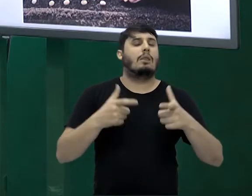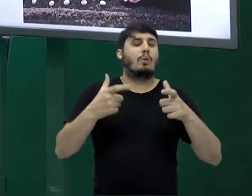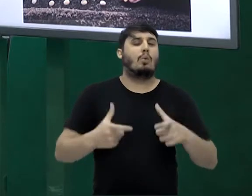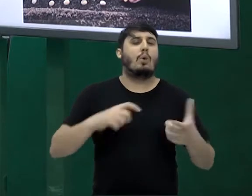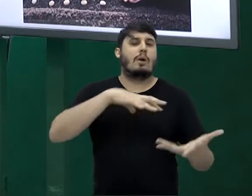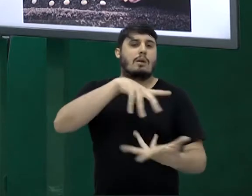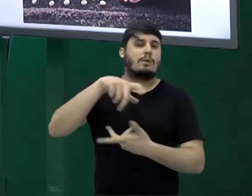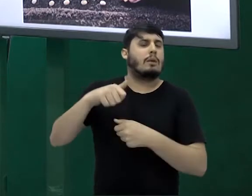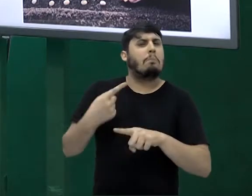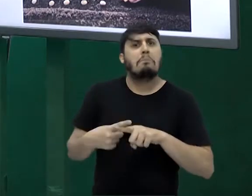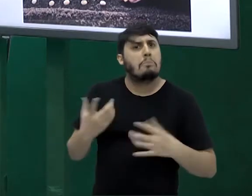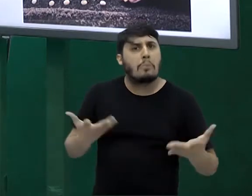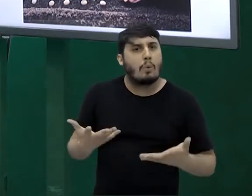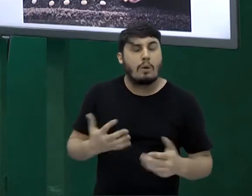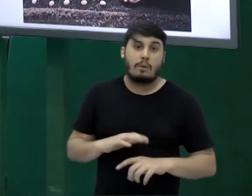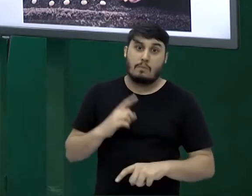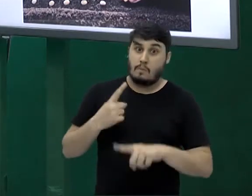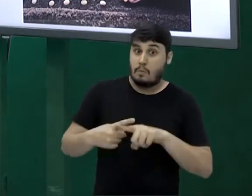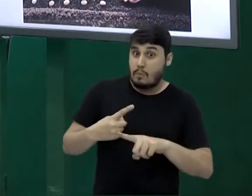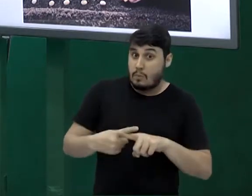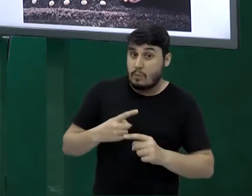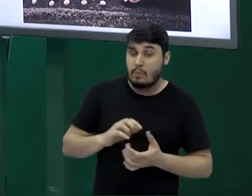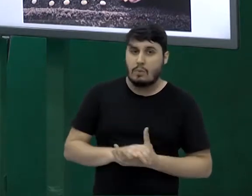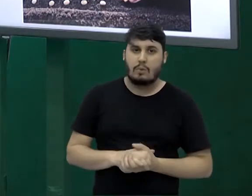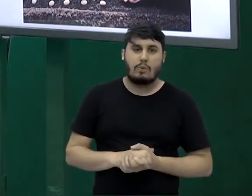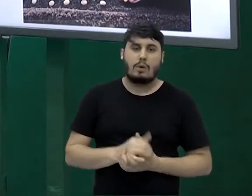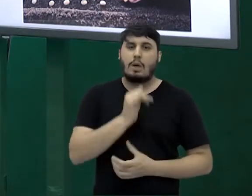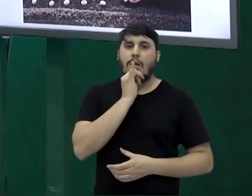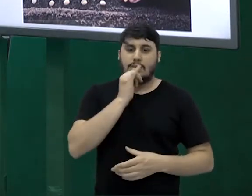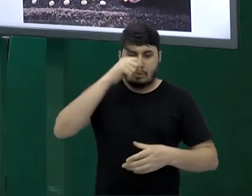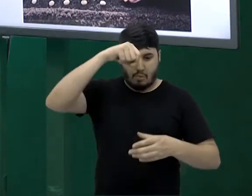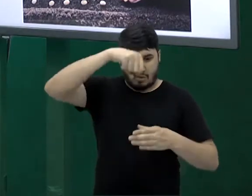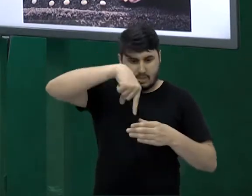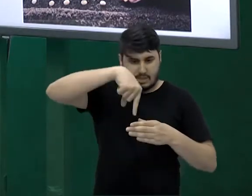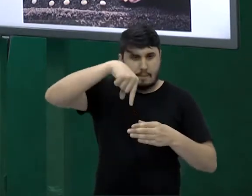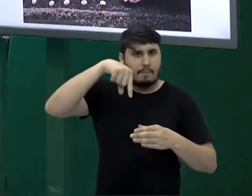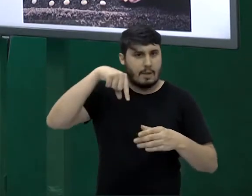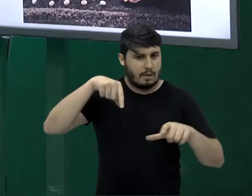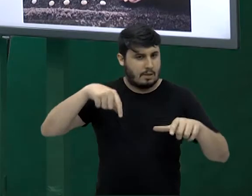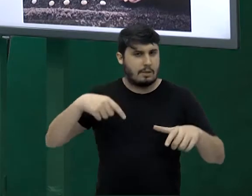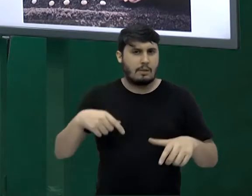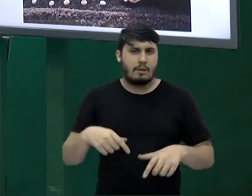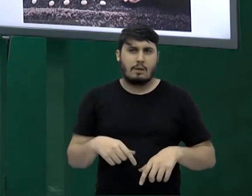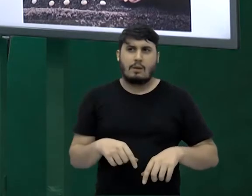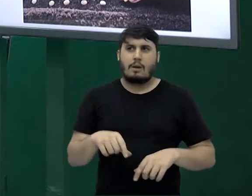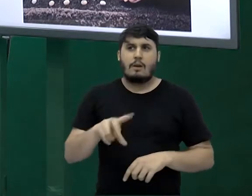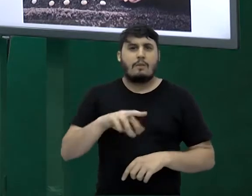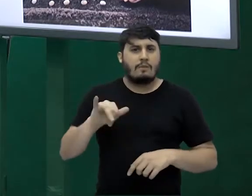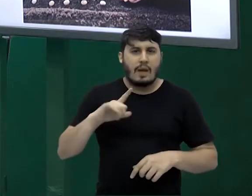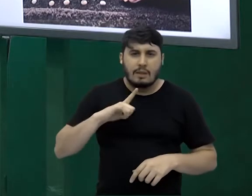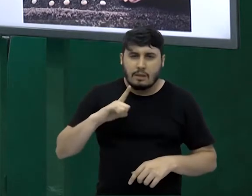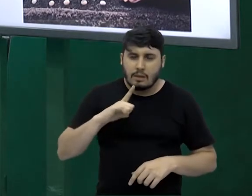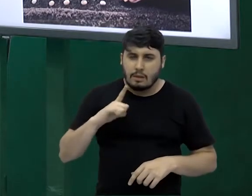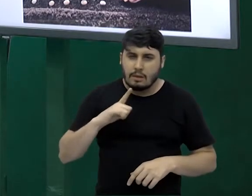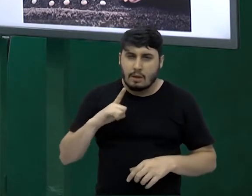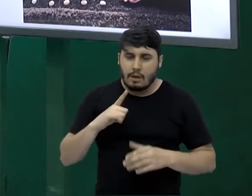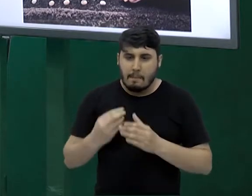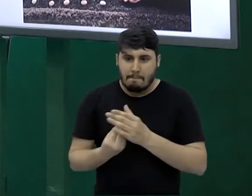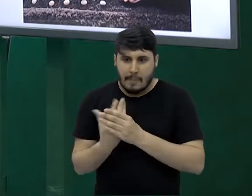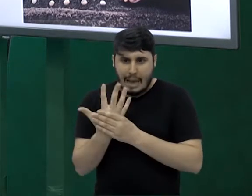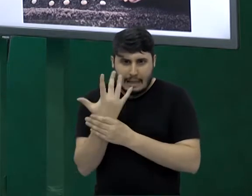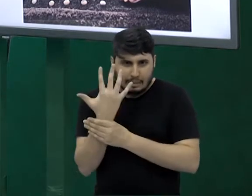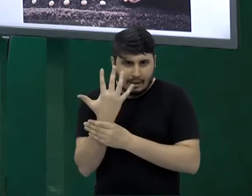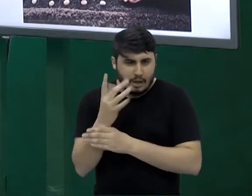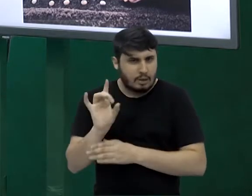Por quê? Porque justamente numa semente você não vai ter só um embrião da planta, mas você